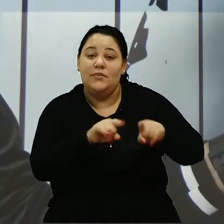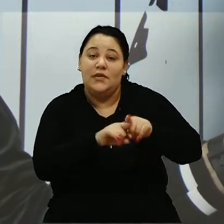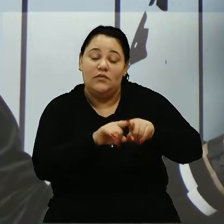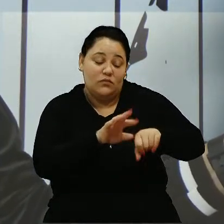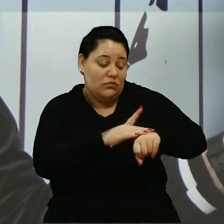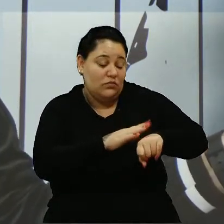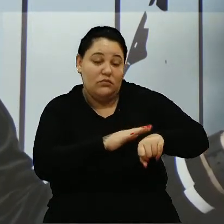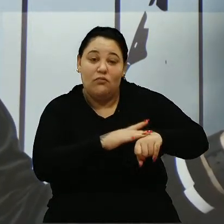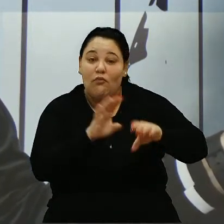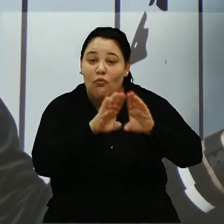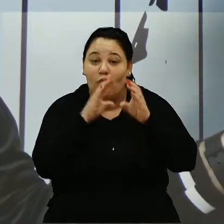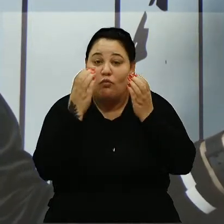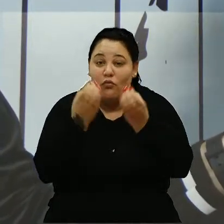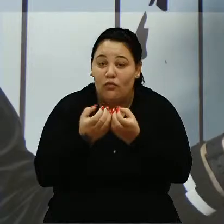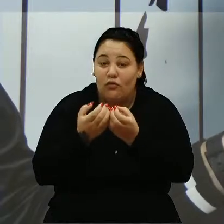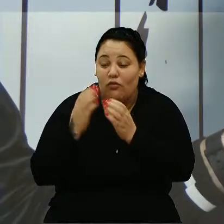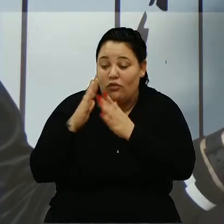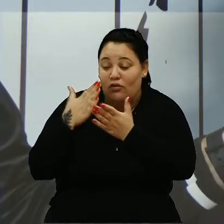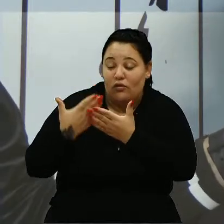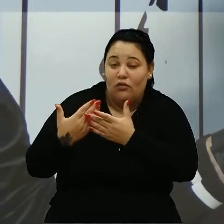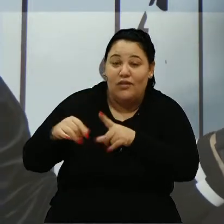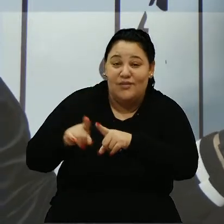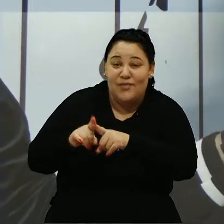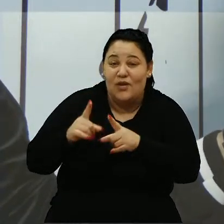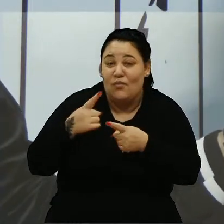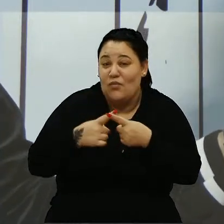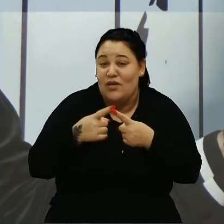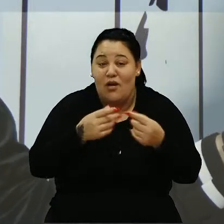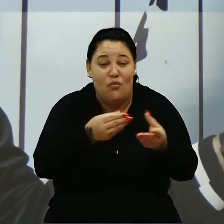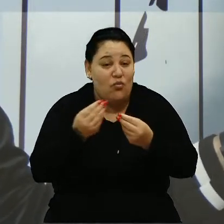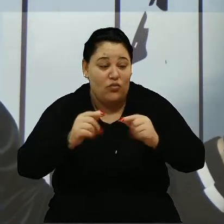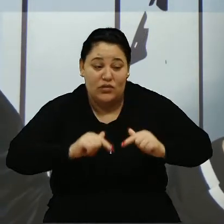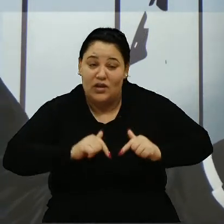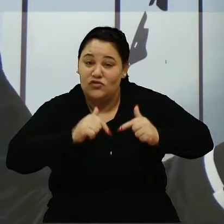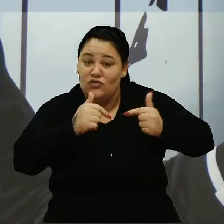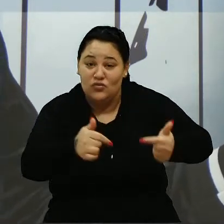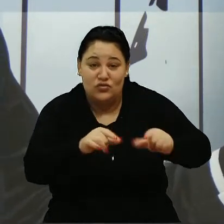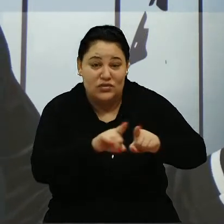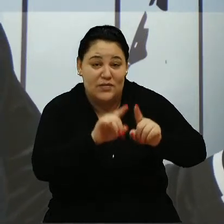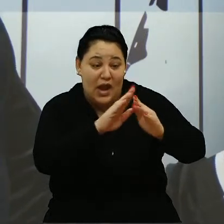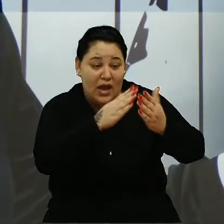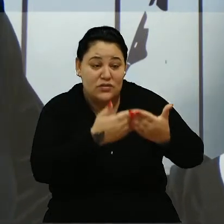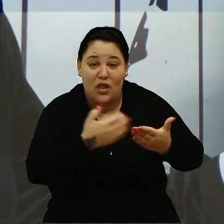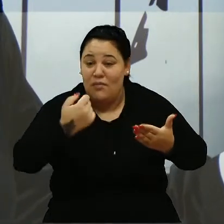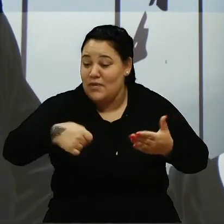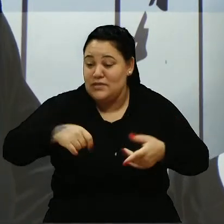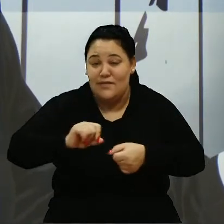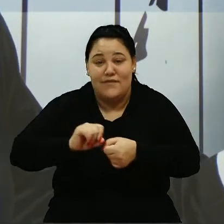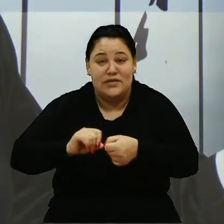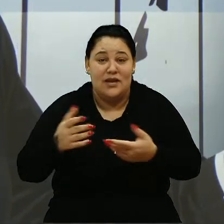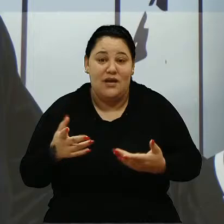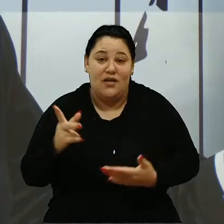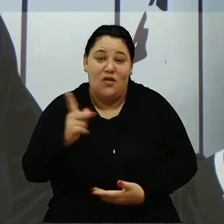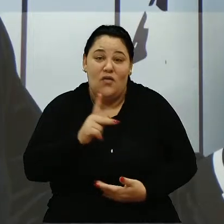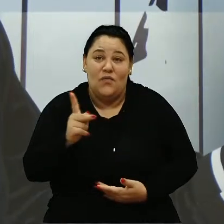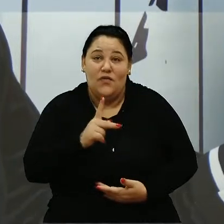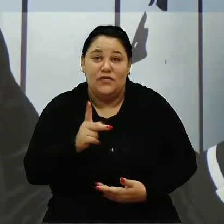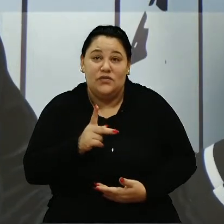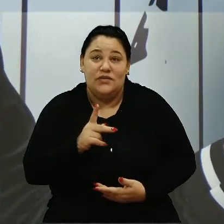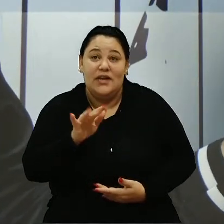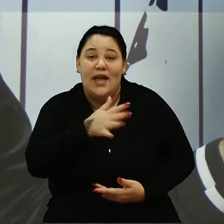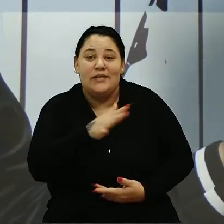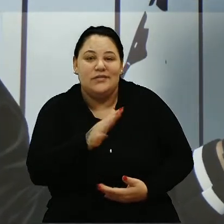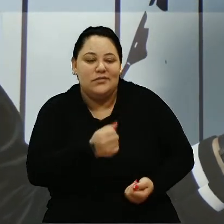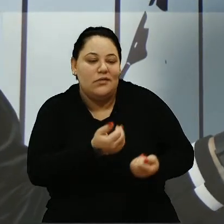um todo, quando o professor... Porque são muitas ações que a escola está tendo que fazer. Os professores, e de vez em quando dão